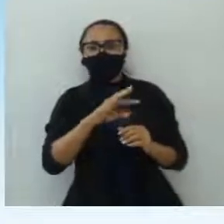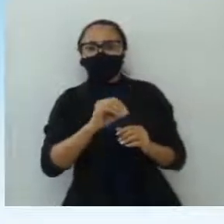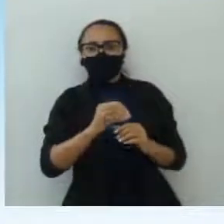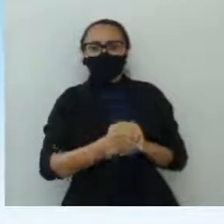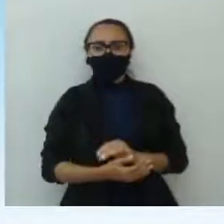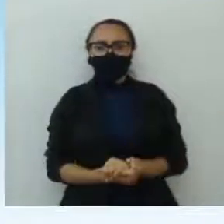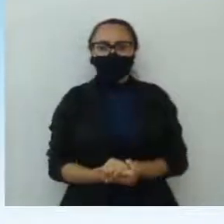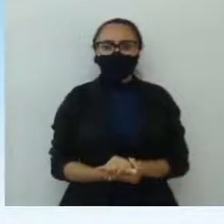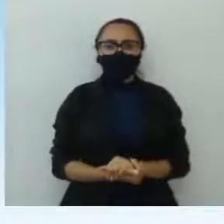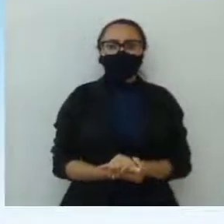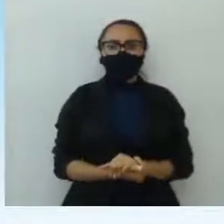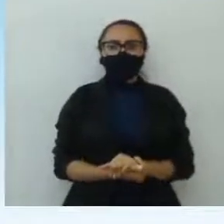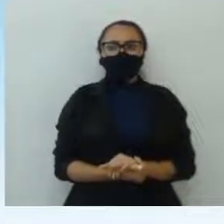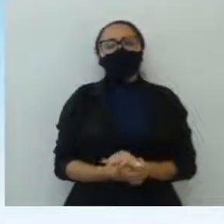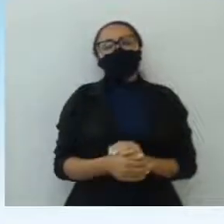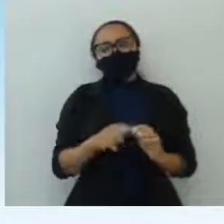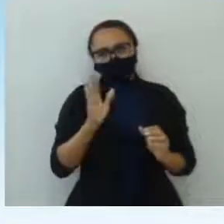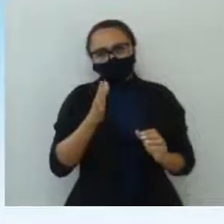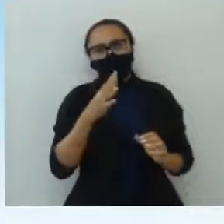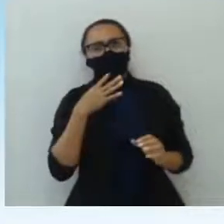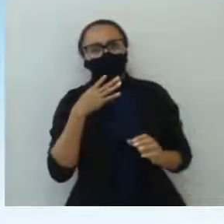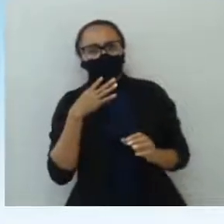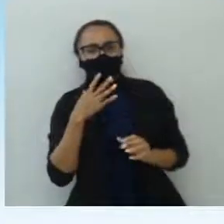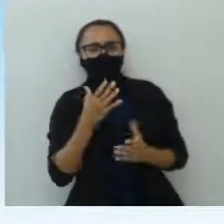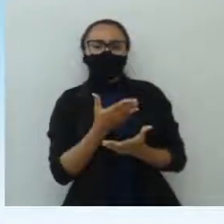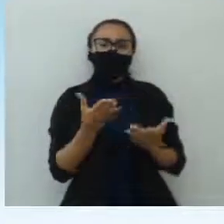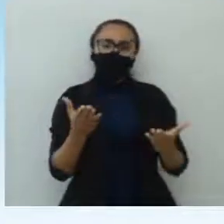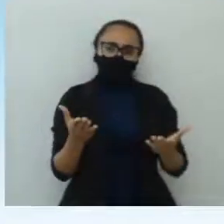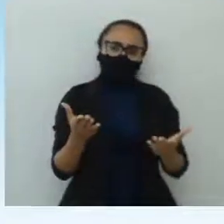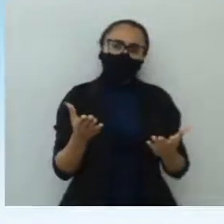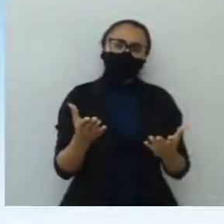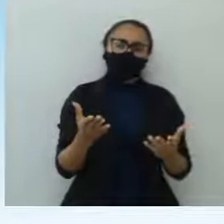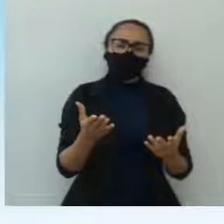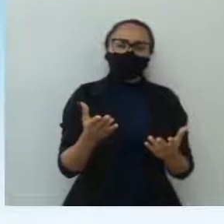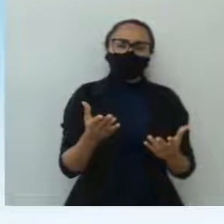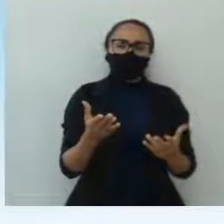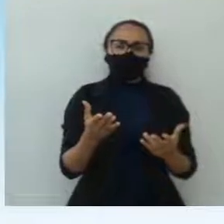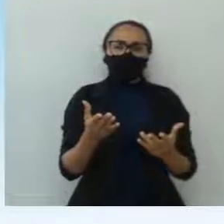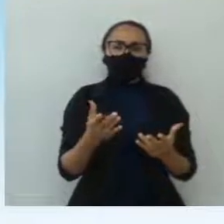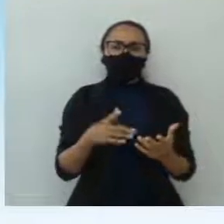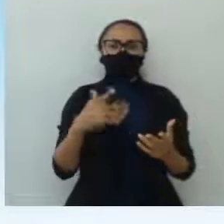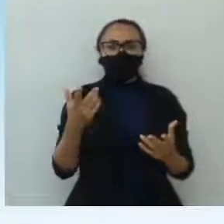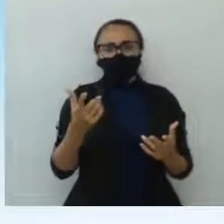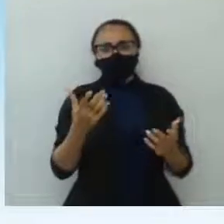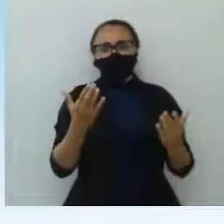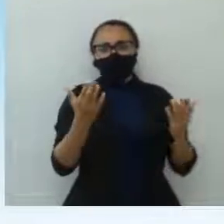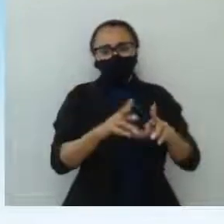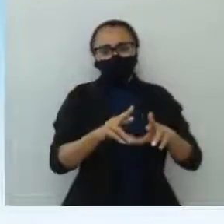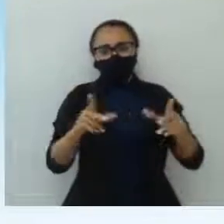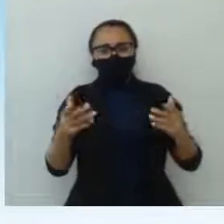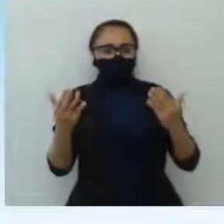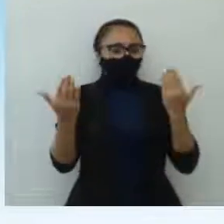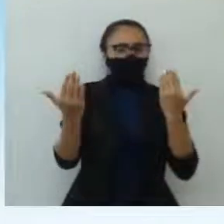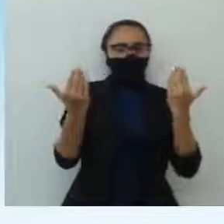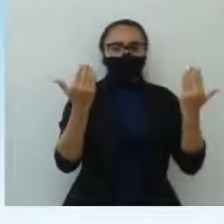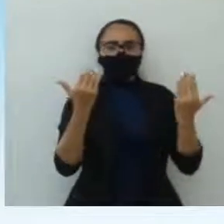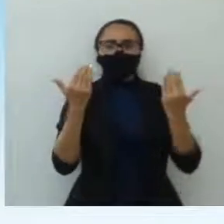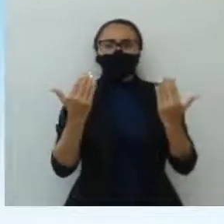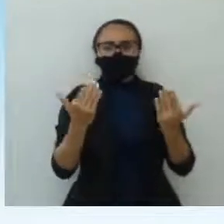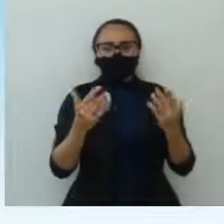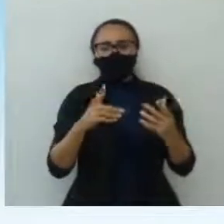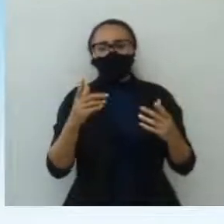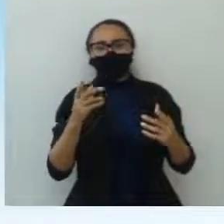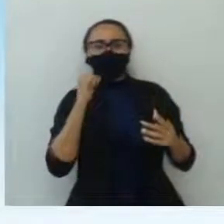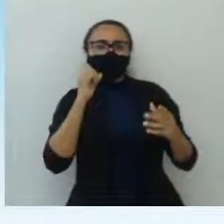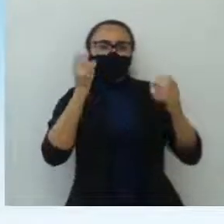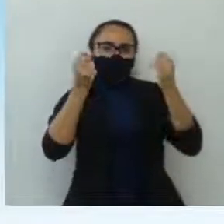comédia e tragédia, com certeza você já ouviu falar. Com certeza você sabe distinguir um do outro. E aqui a gente vai ver